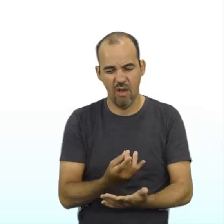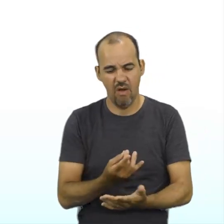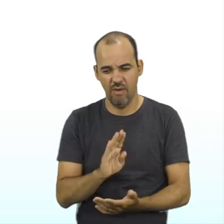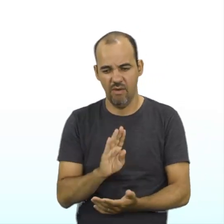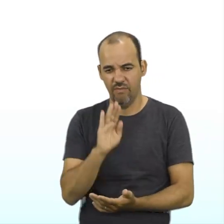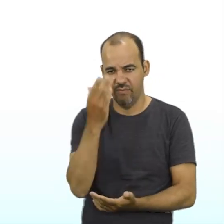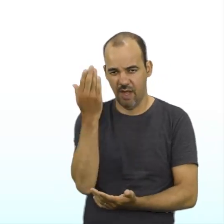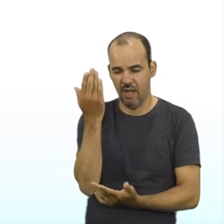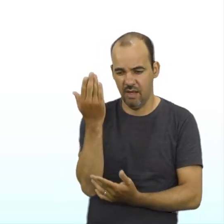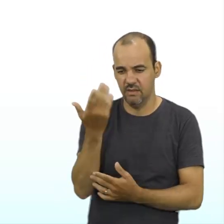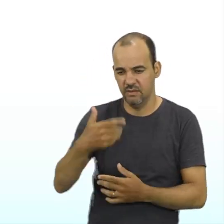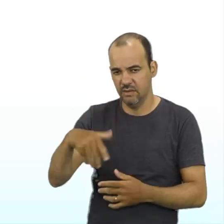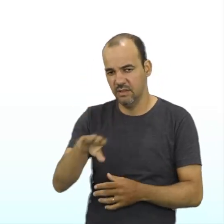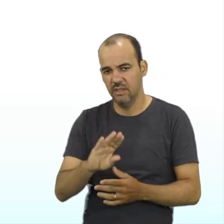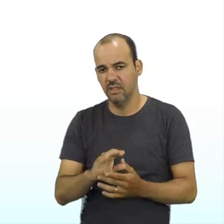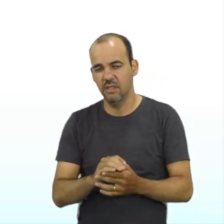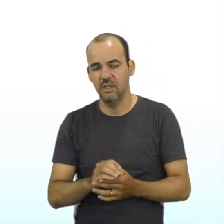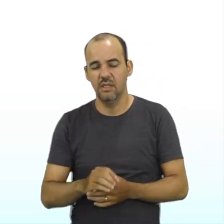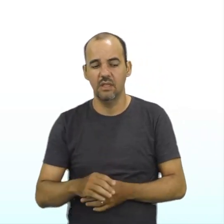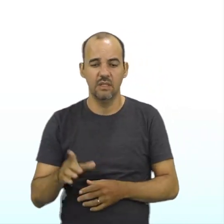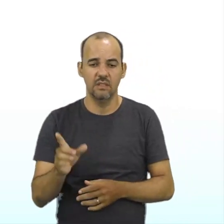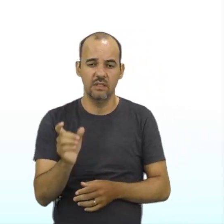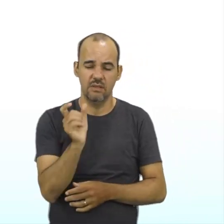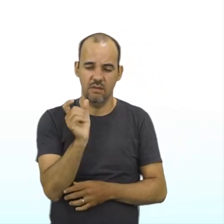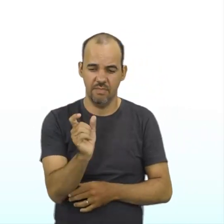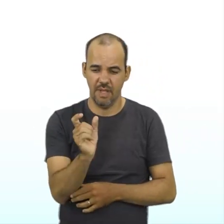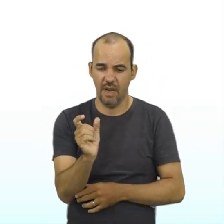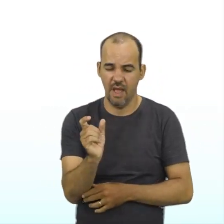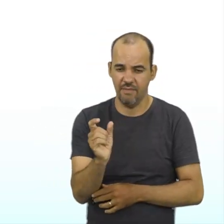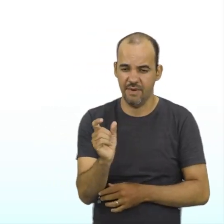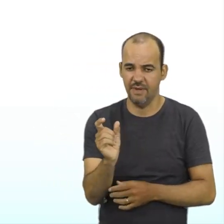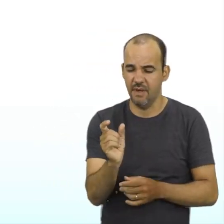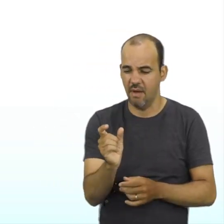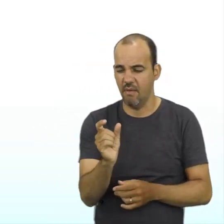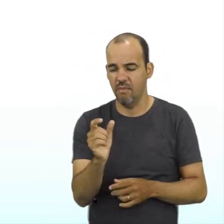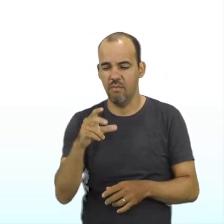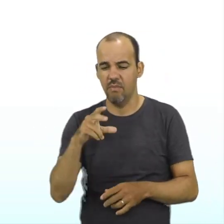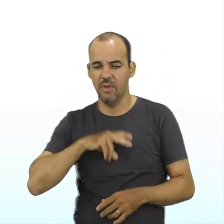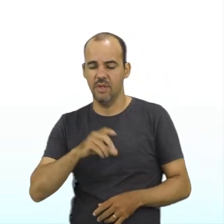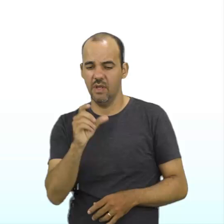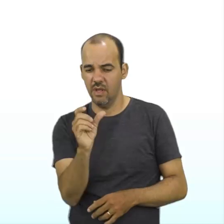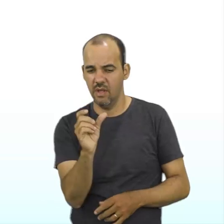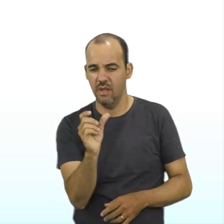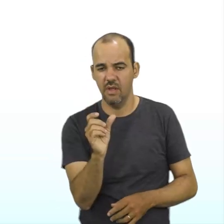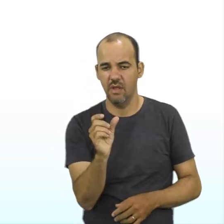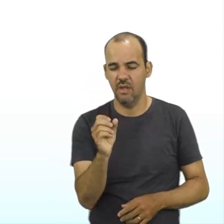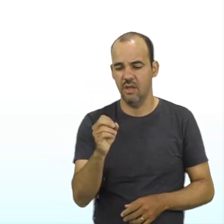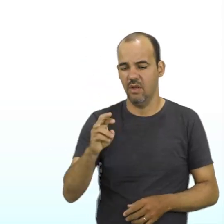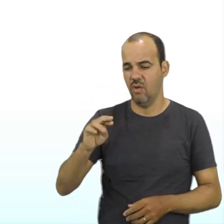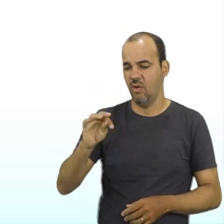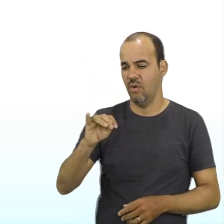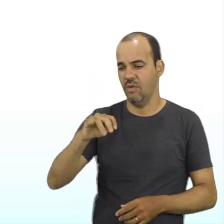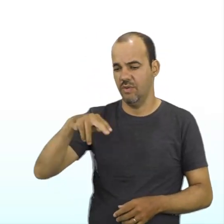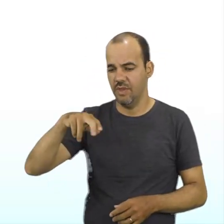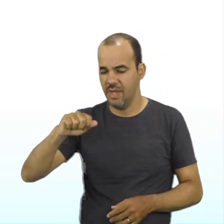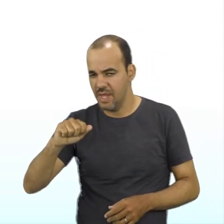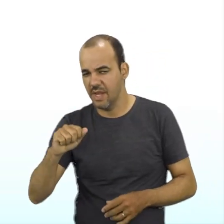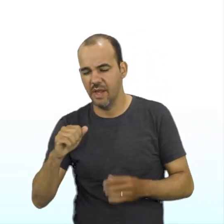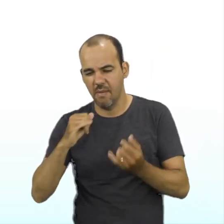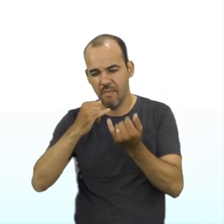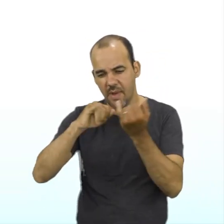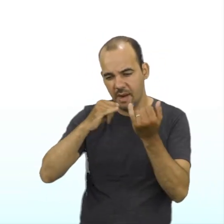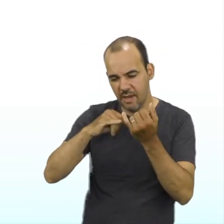vocabulário. Cortina está muito fácil, né? Muito próximo do português, é cortina e humo. Então,